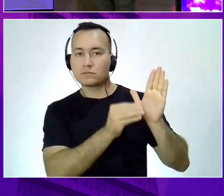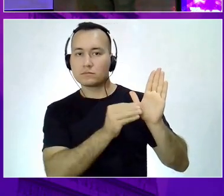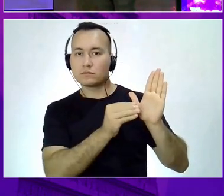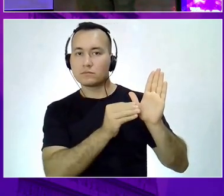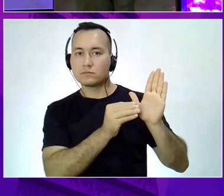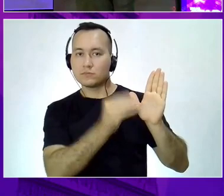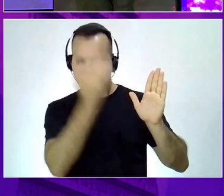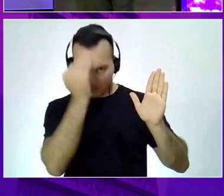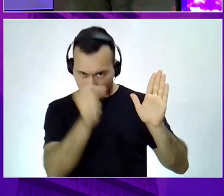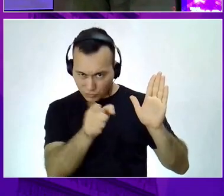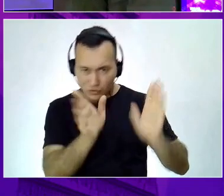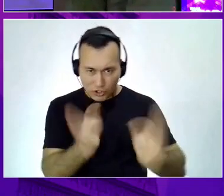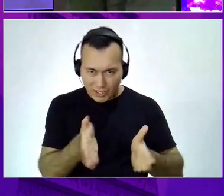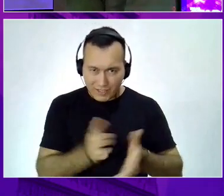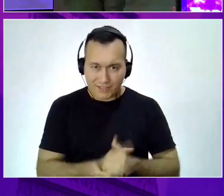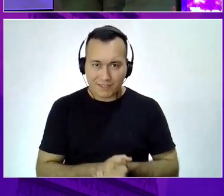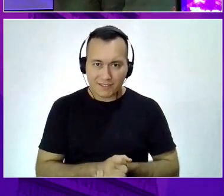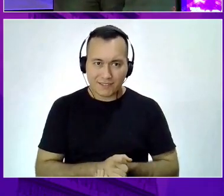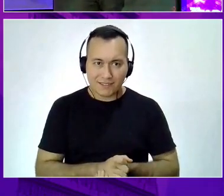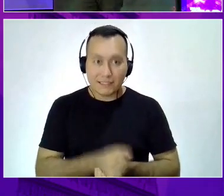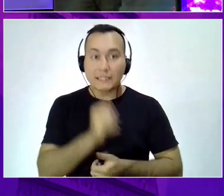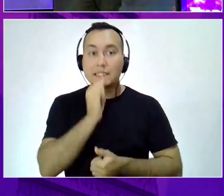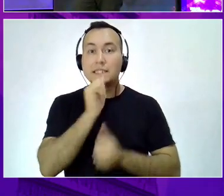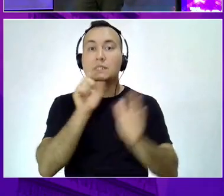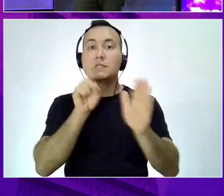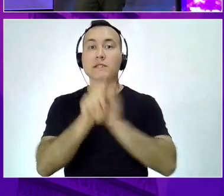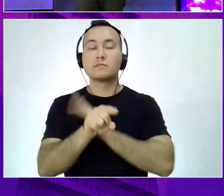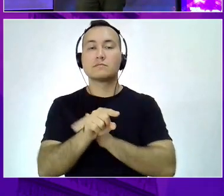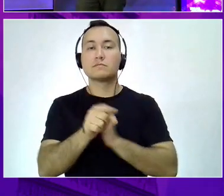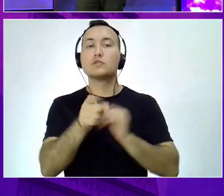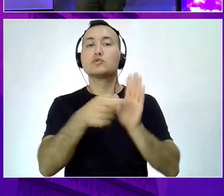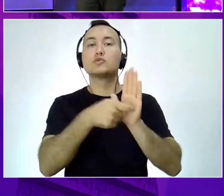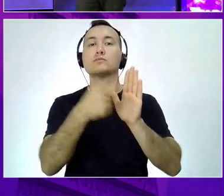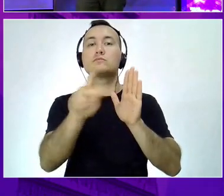tem tradutor de Libra dentro do produto?